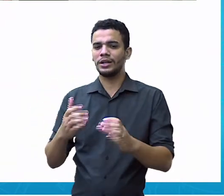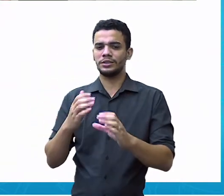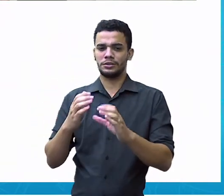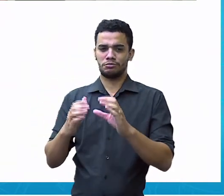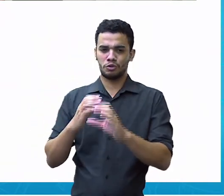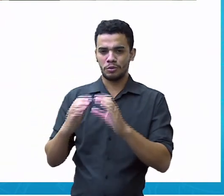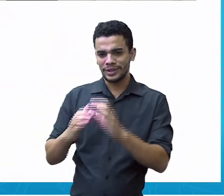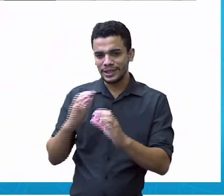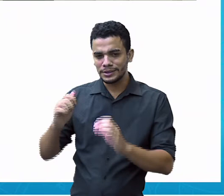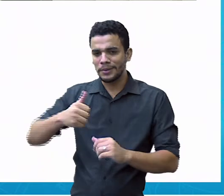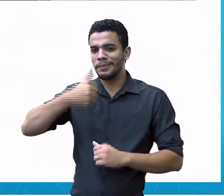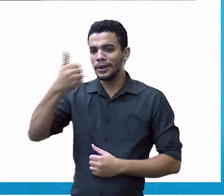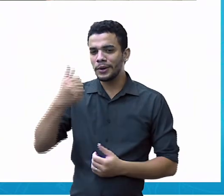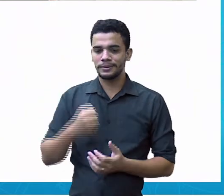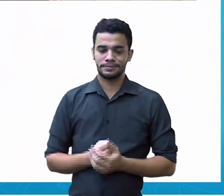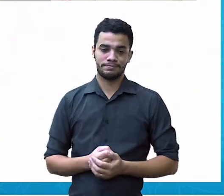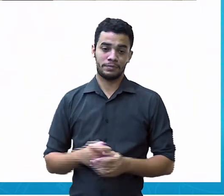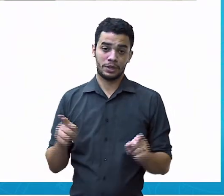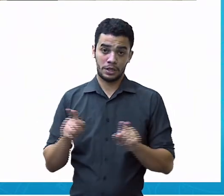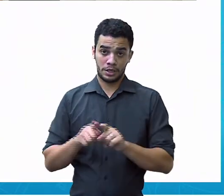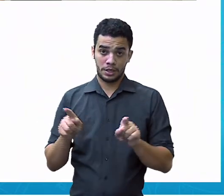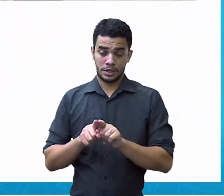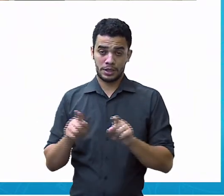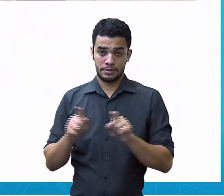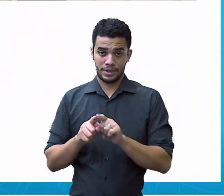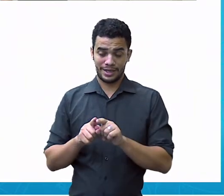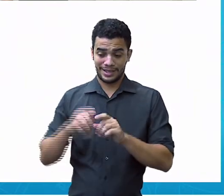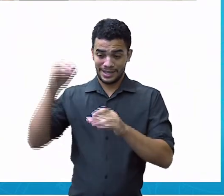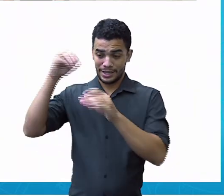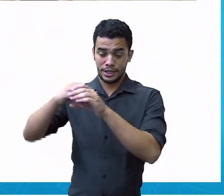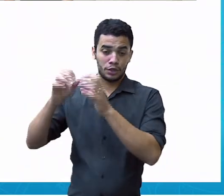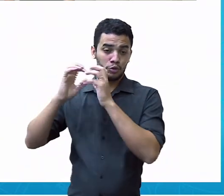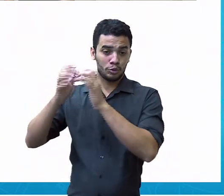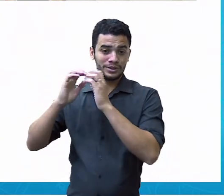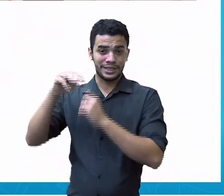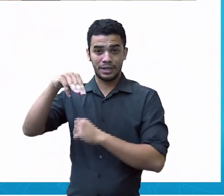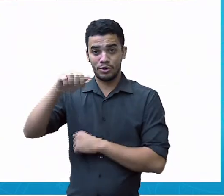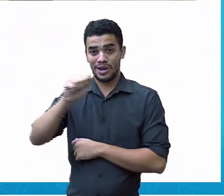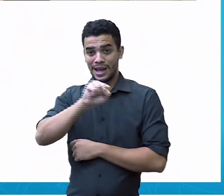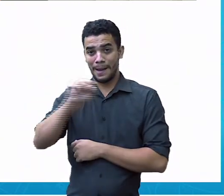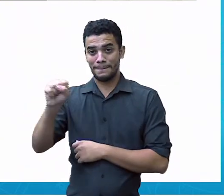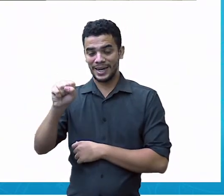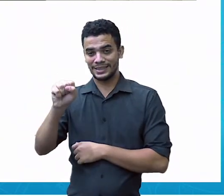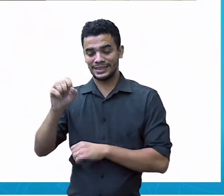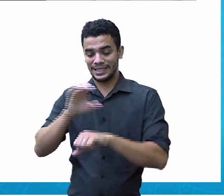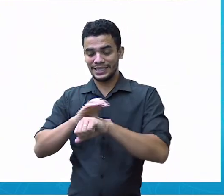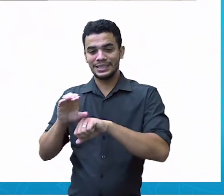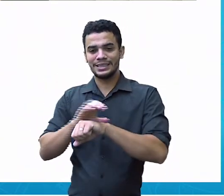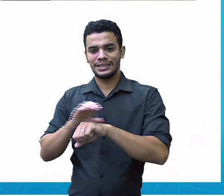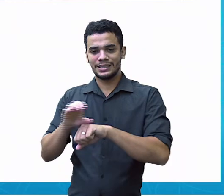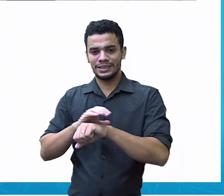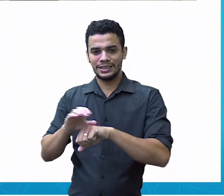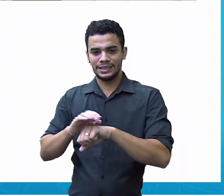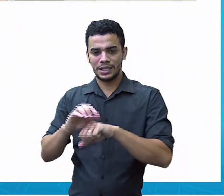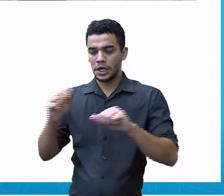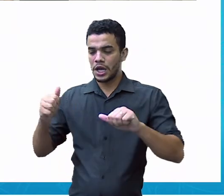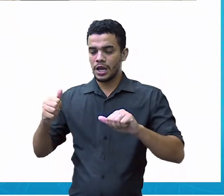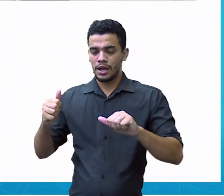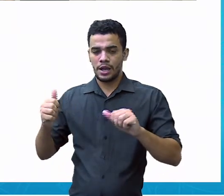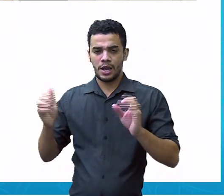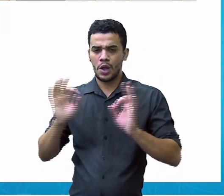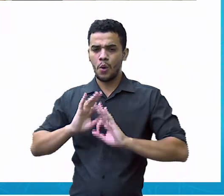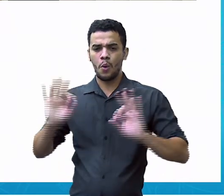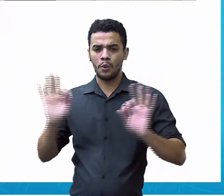importante durante a prática de exercícios, porque permite que você pense e se